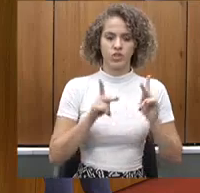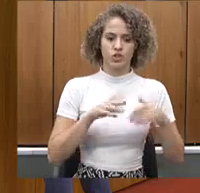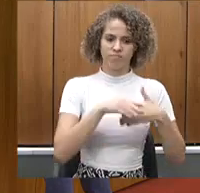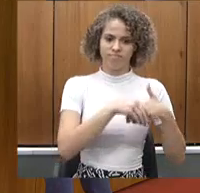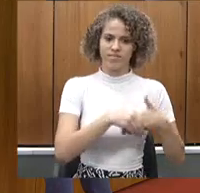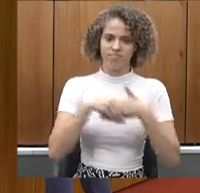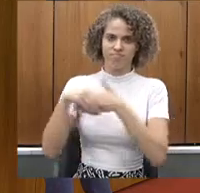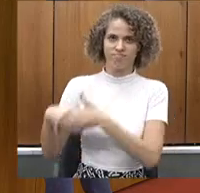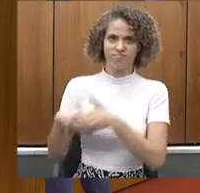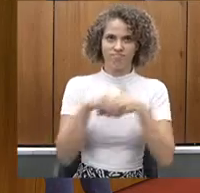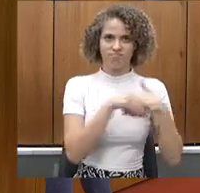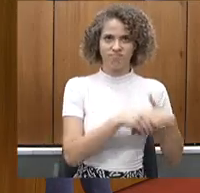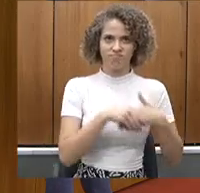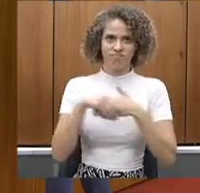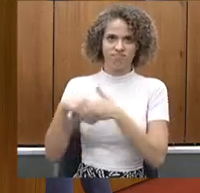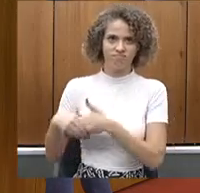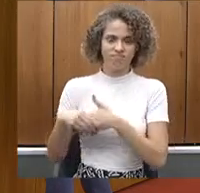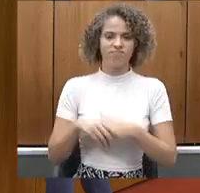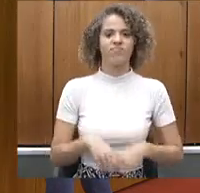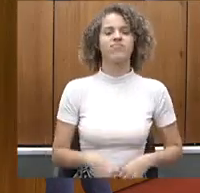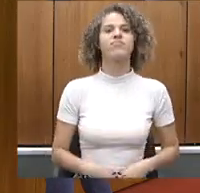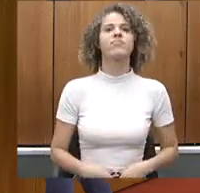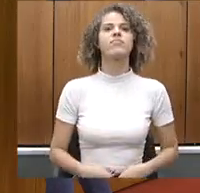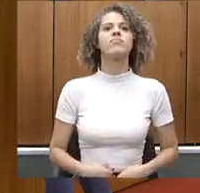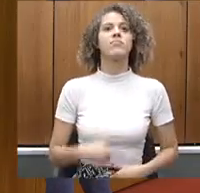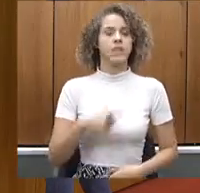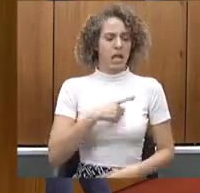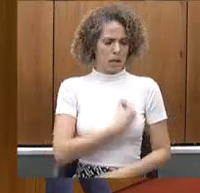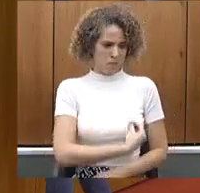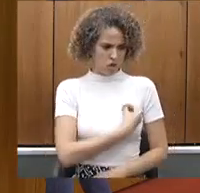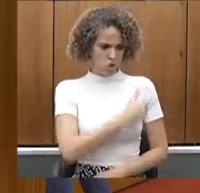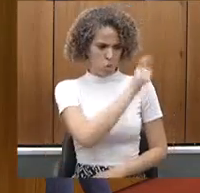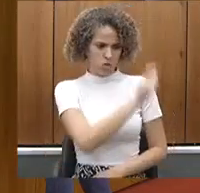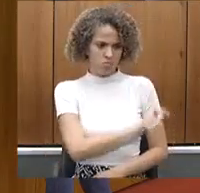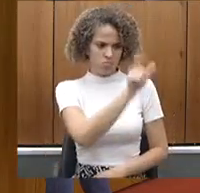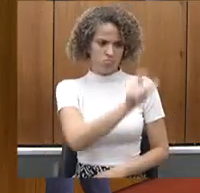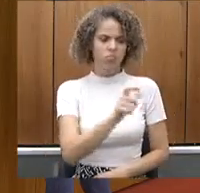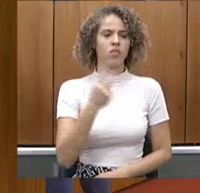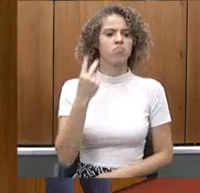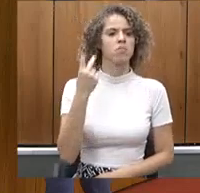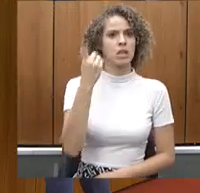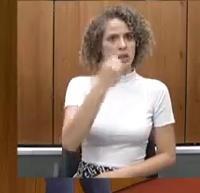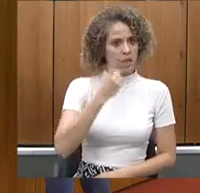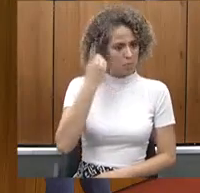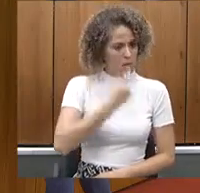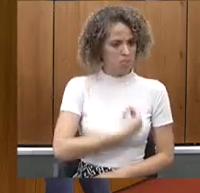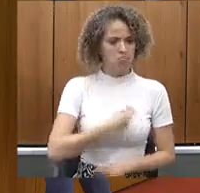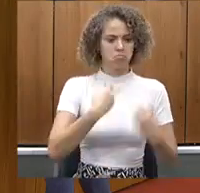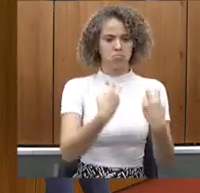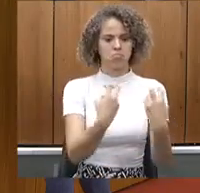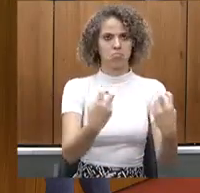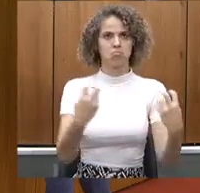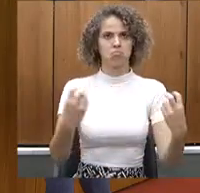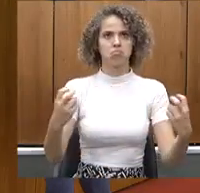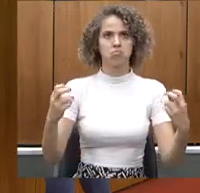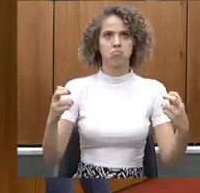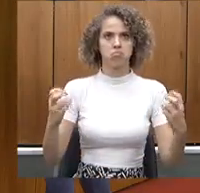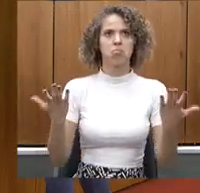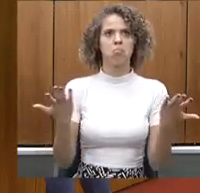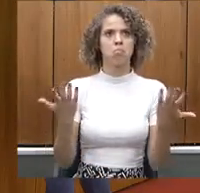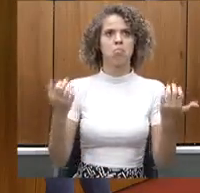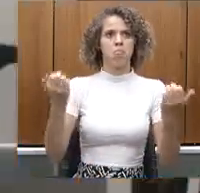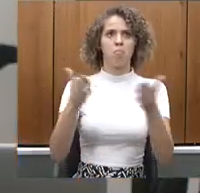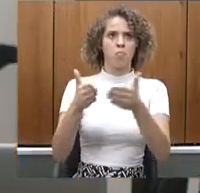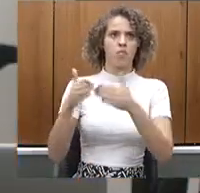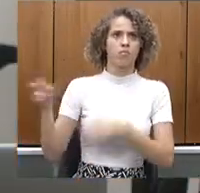também registramos e agradecemos a presença dos deputados Duarte vestir que por gentileza compõem a mesa dos